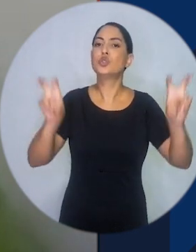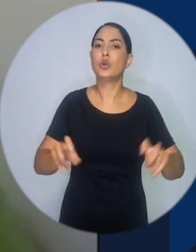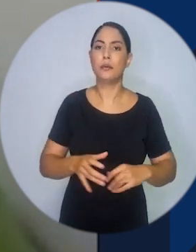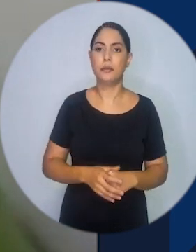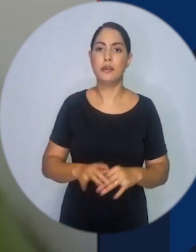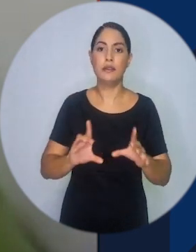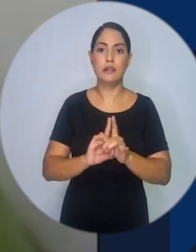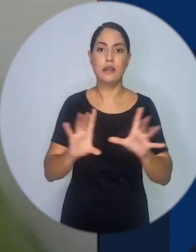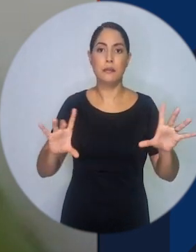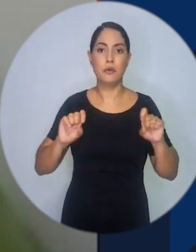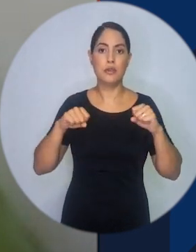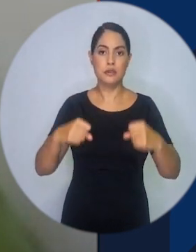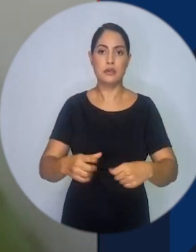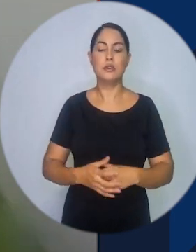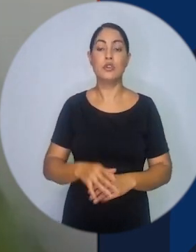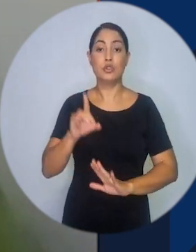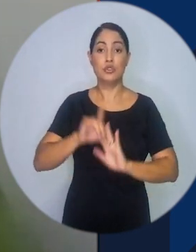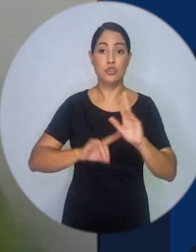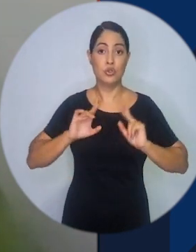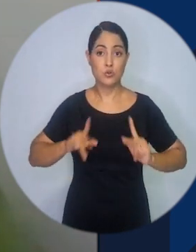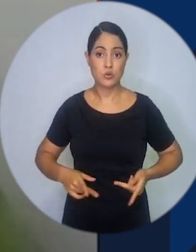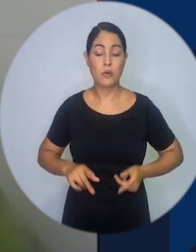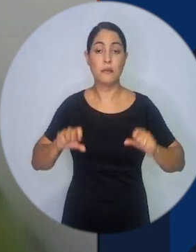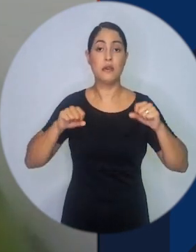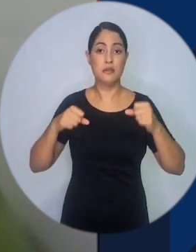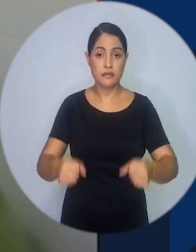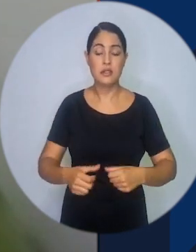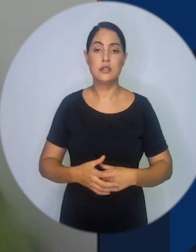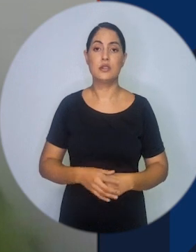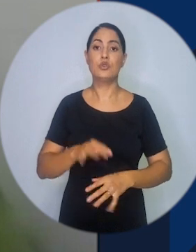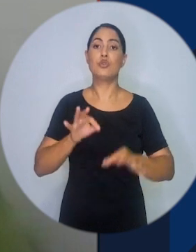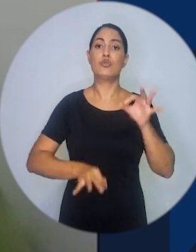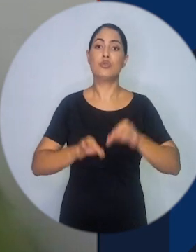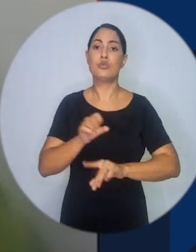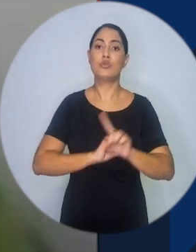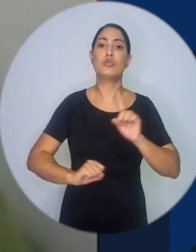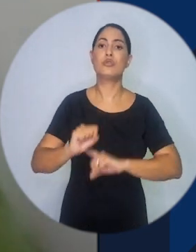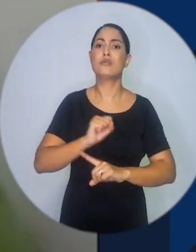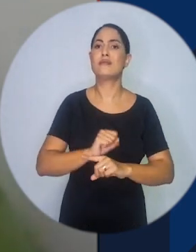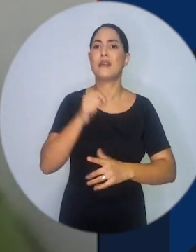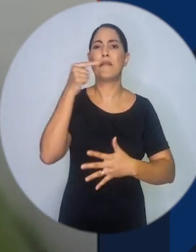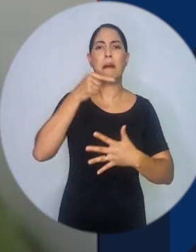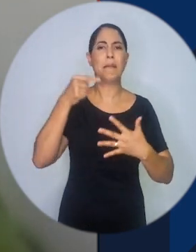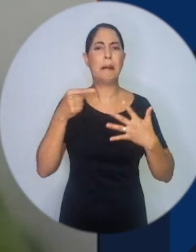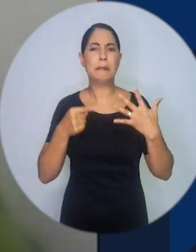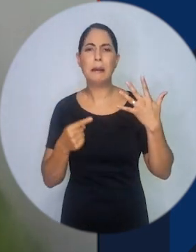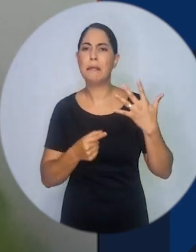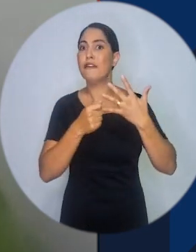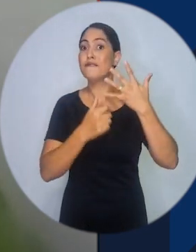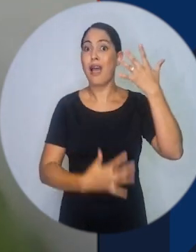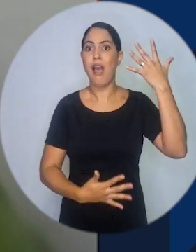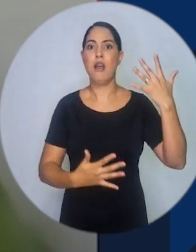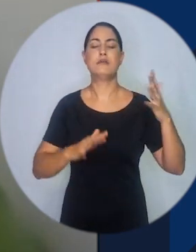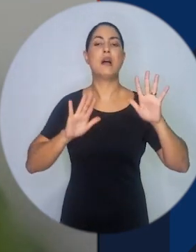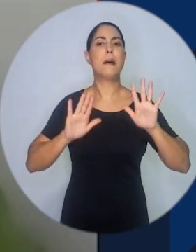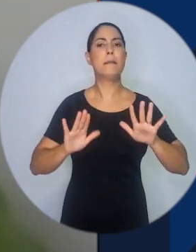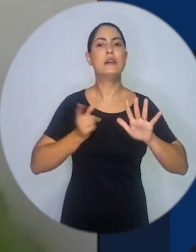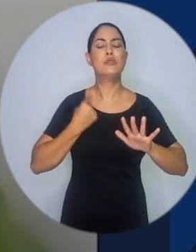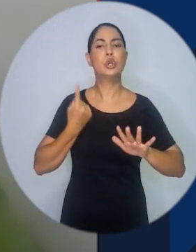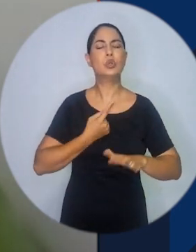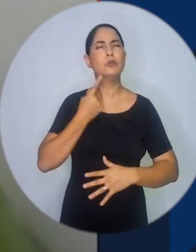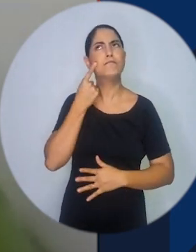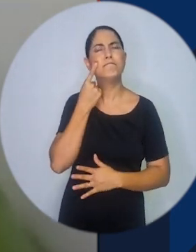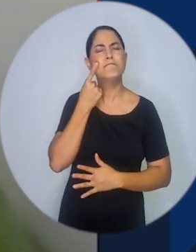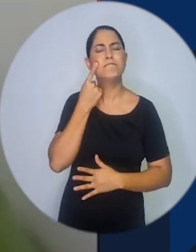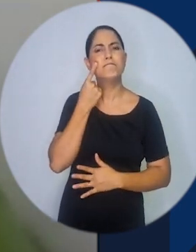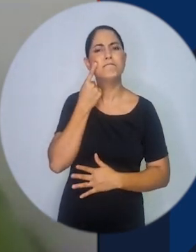democracia, a finalidade de defesa de direitos humanos, de justiça social e vários outros itens. Então, quando a gente